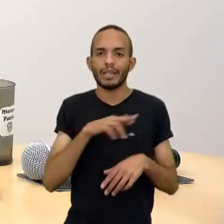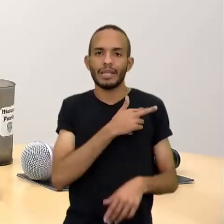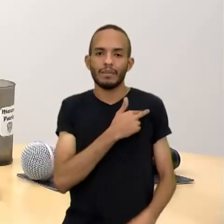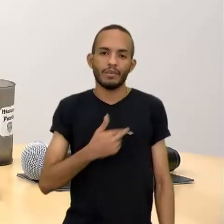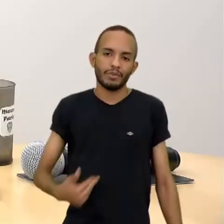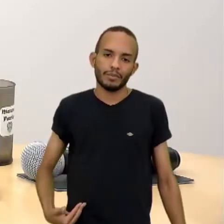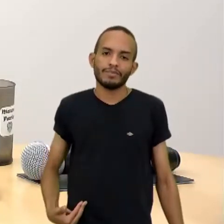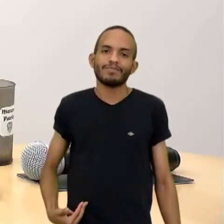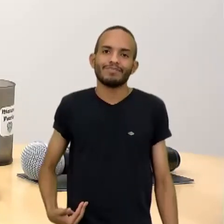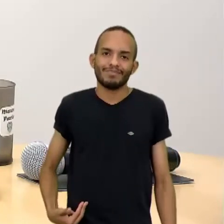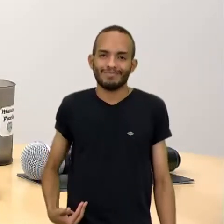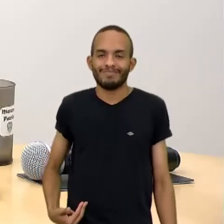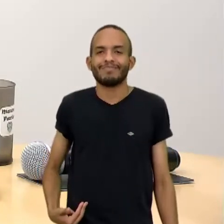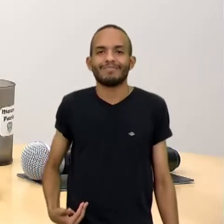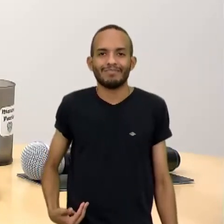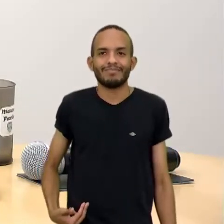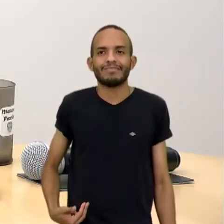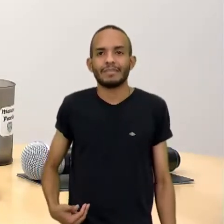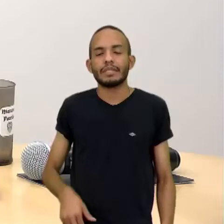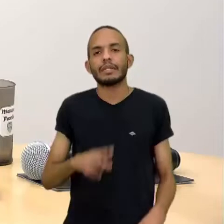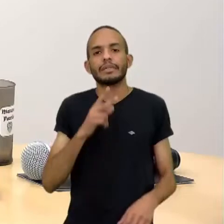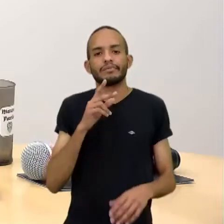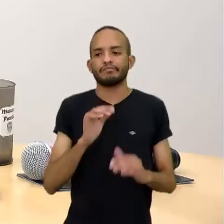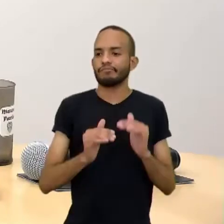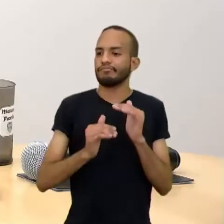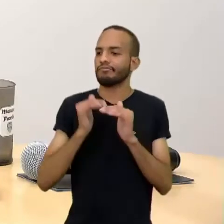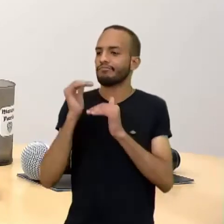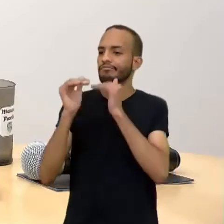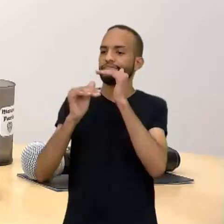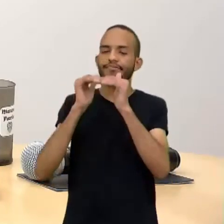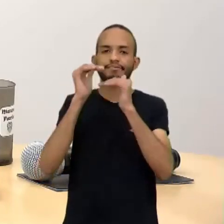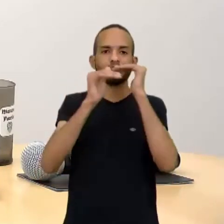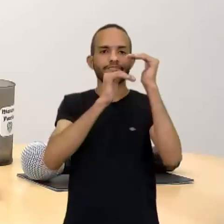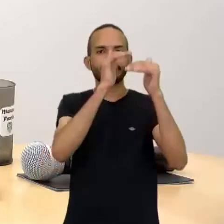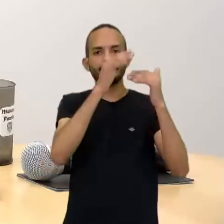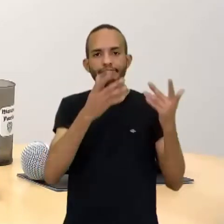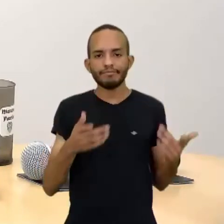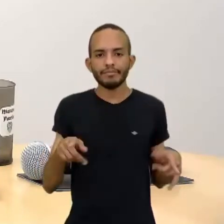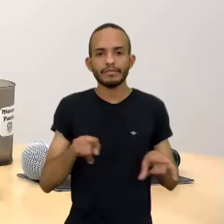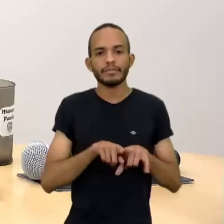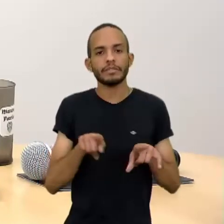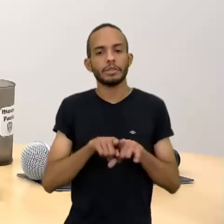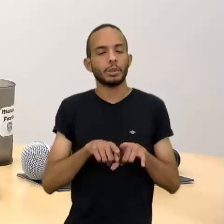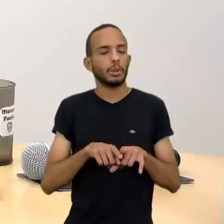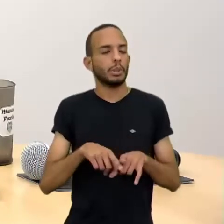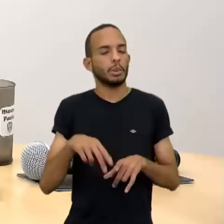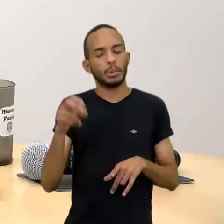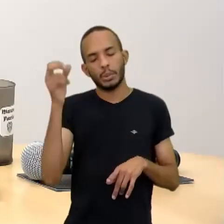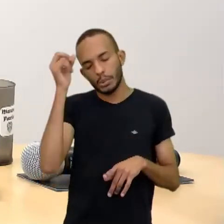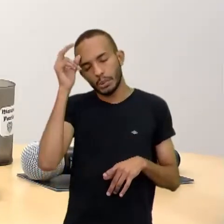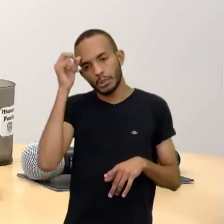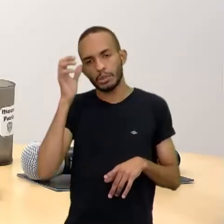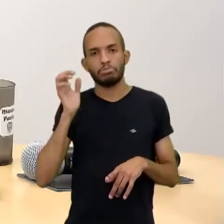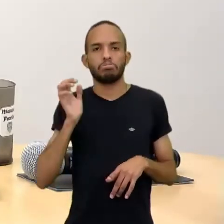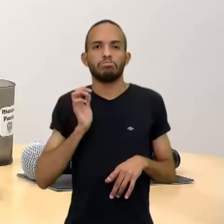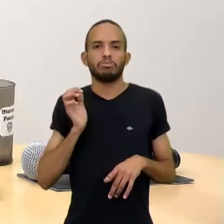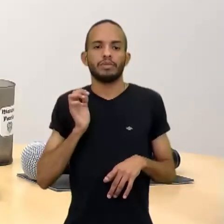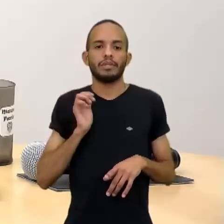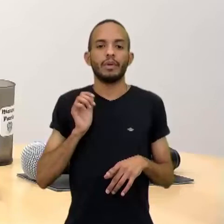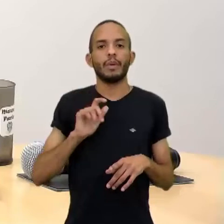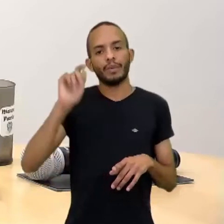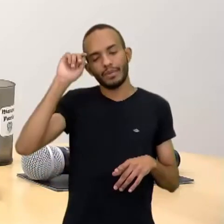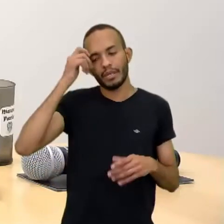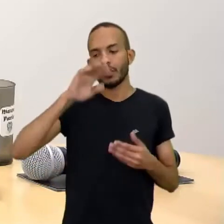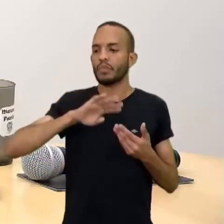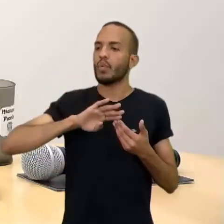né? Exatamente. Então, foi se elitizando, foi trazendo uma cultura eurocêntrica, e aí o negro é o primeiro a ser